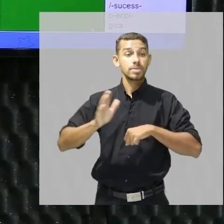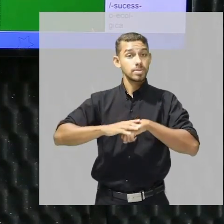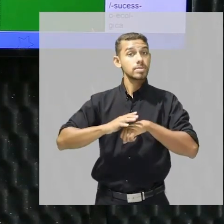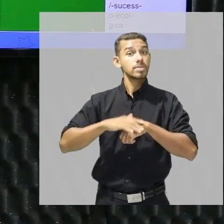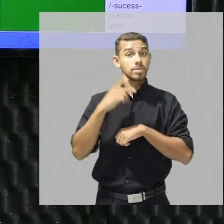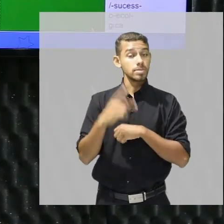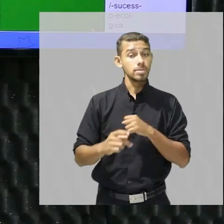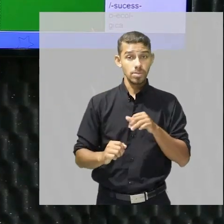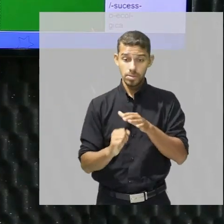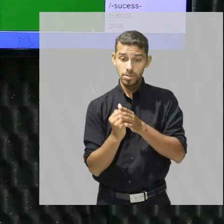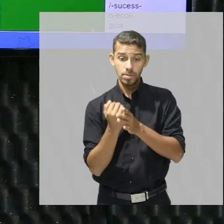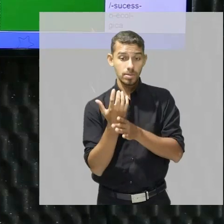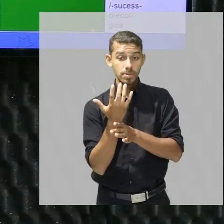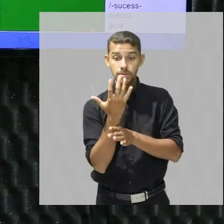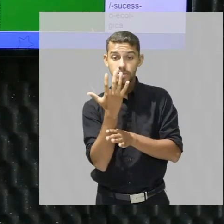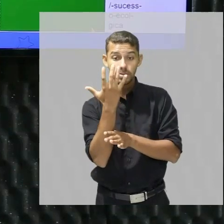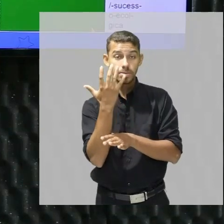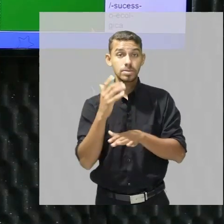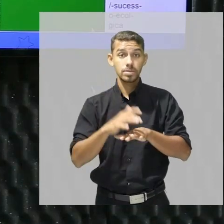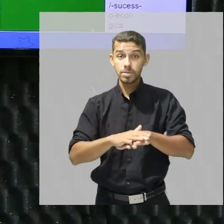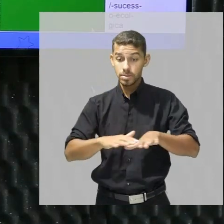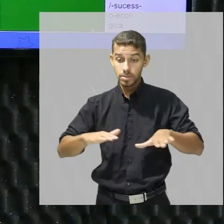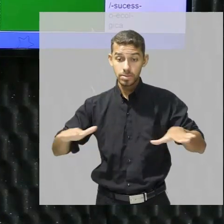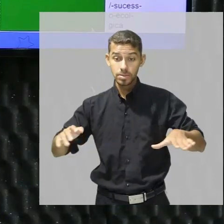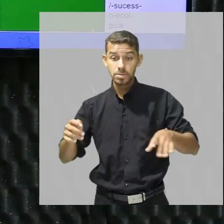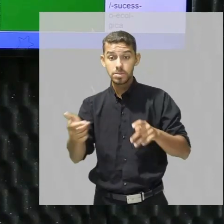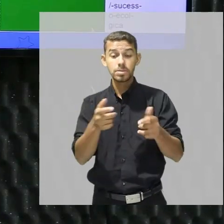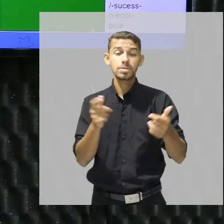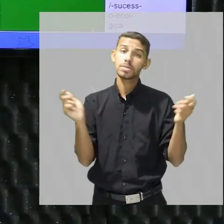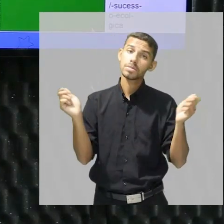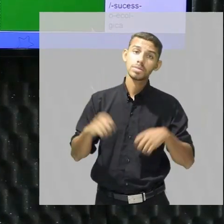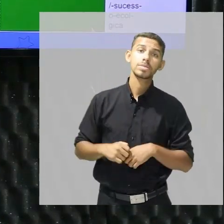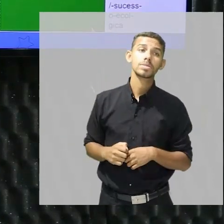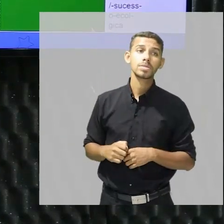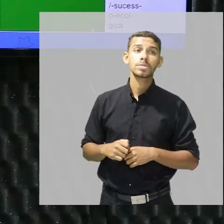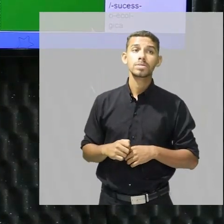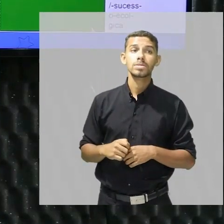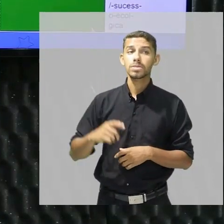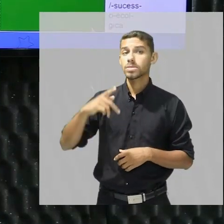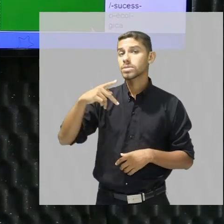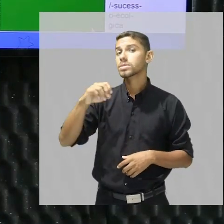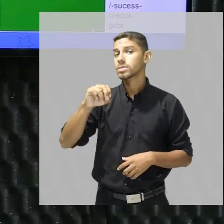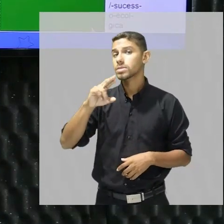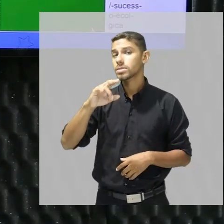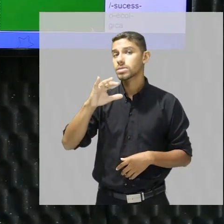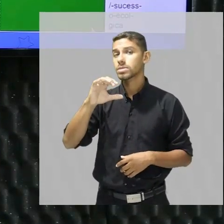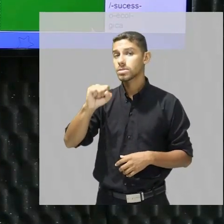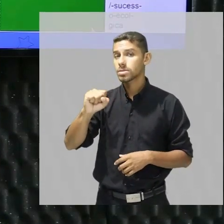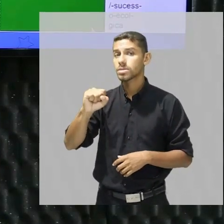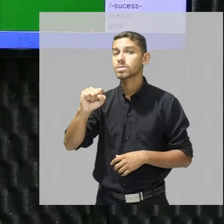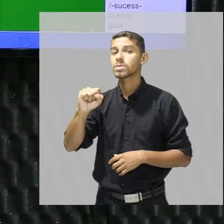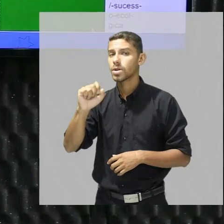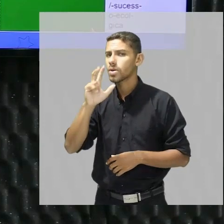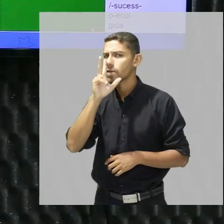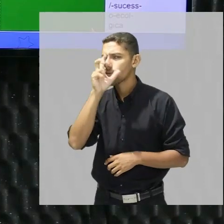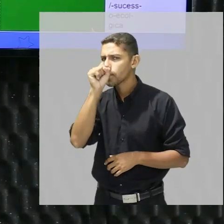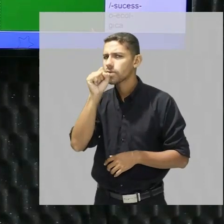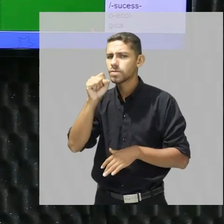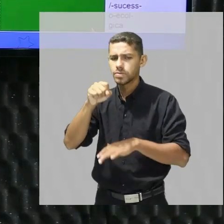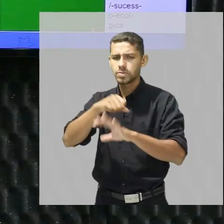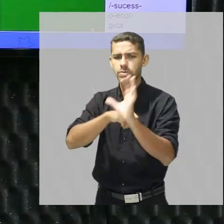que nascem nesses locais que são pouco prováveis, são plantas pouco exigentes, tá?